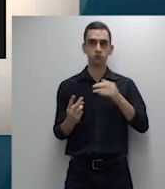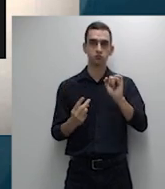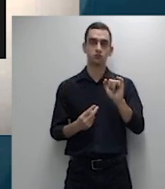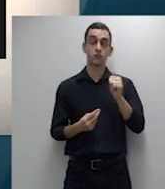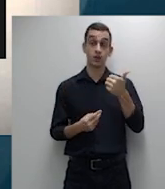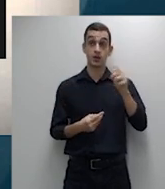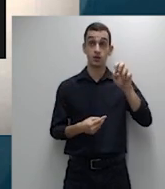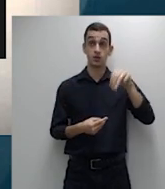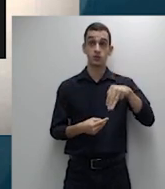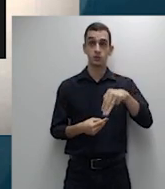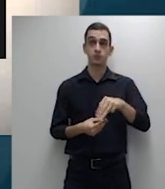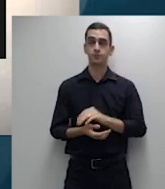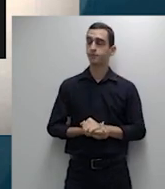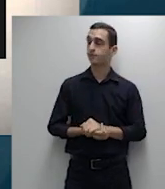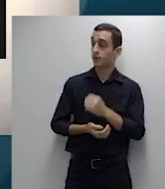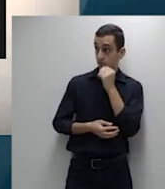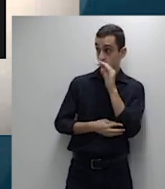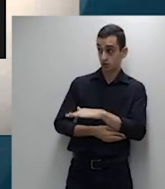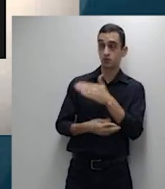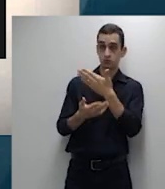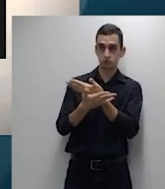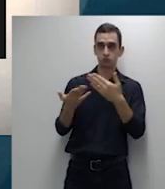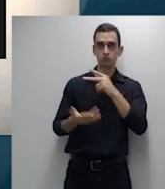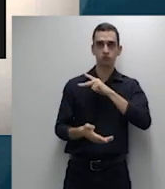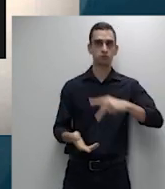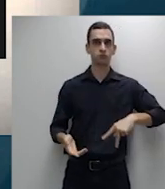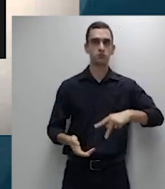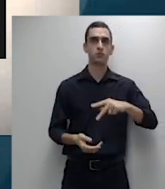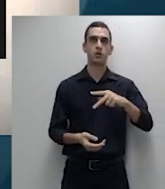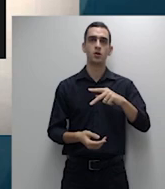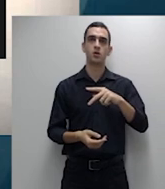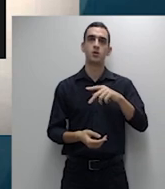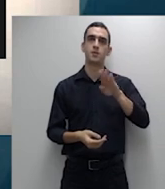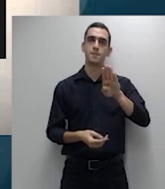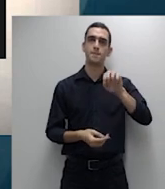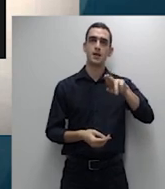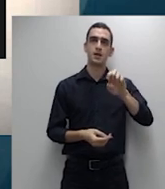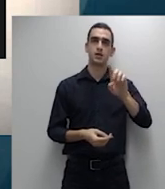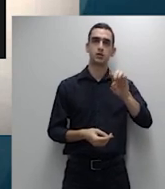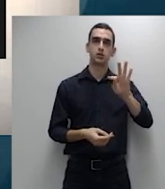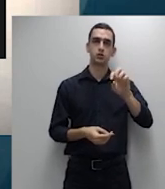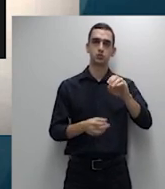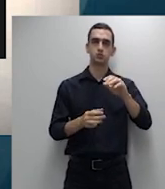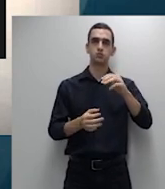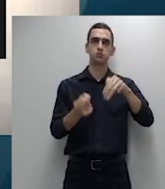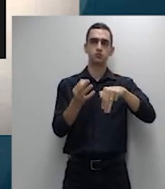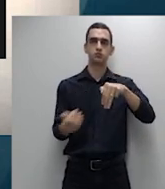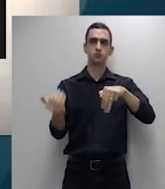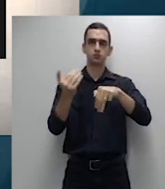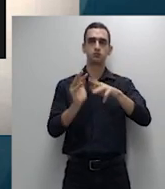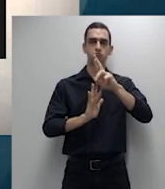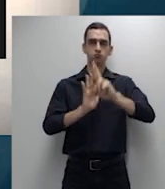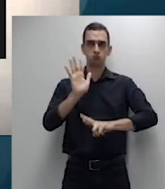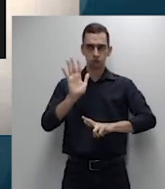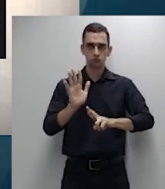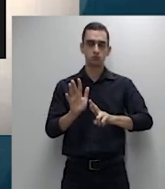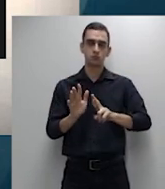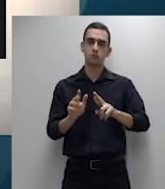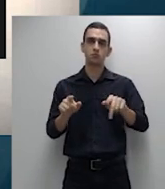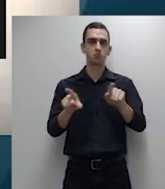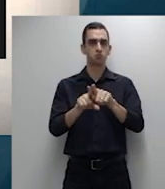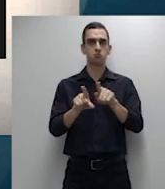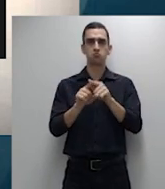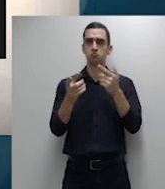minutos Boa tarde Seu Presidente ministra Ellen Alves era pura e os ministros do trabalho